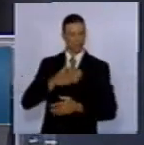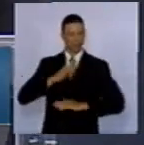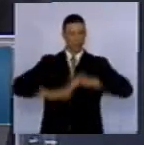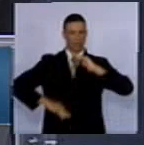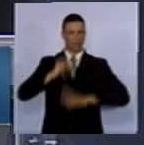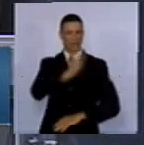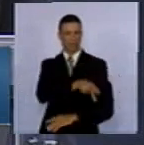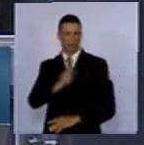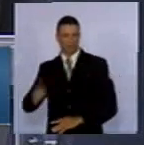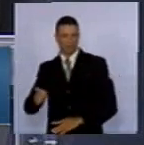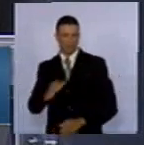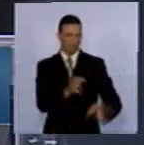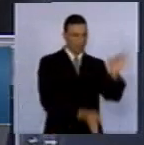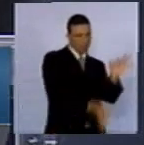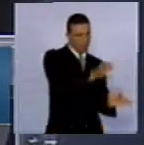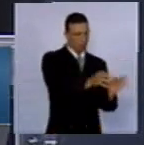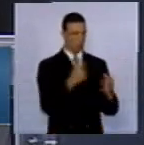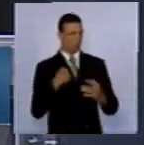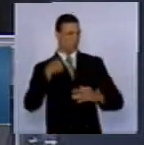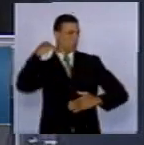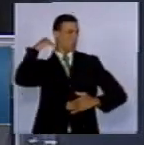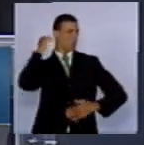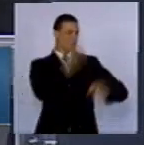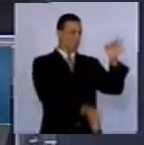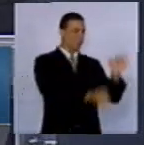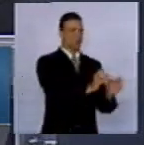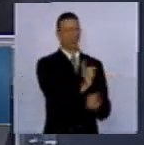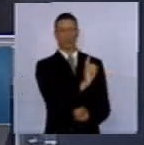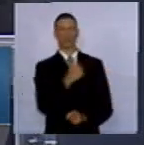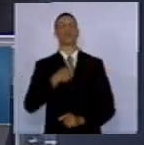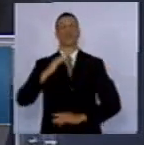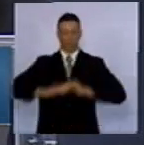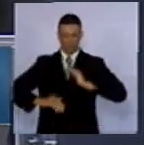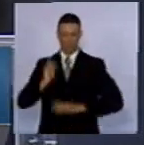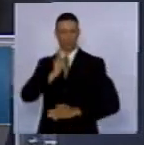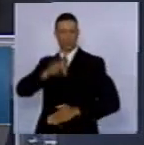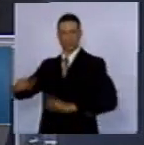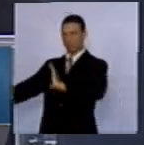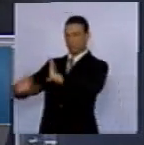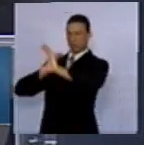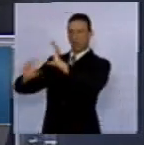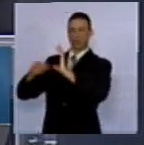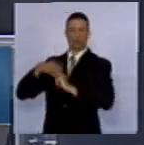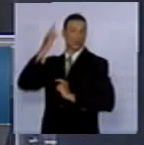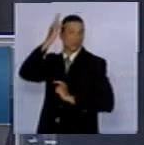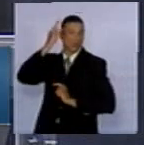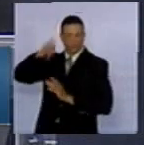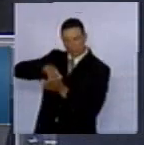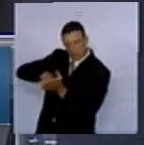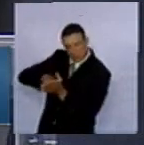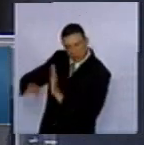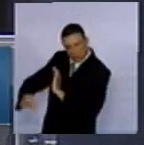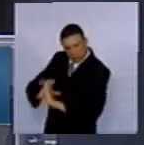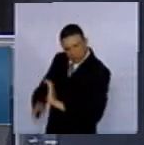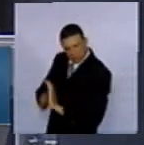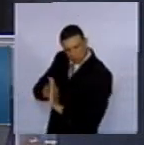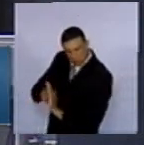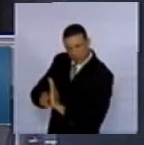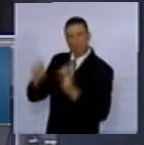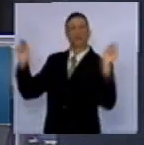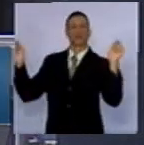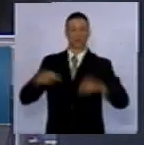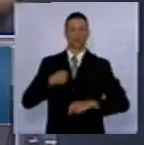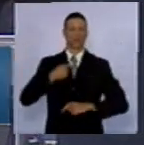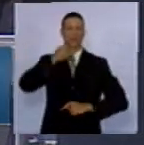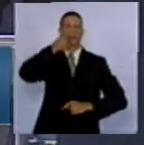eu não posso falar como constitucionalista não posso falar como jurista mas como professor de comunicação como teórico pesquisador de comunicação eu posso